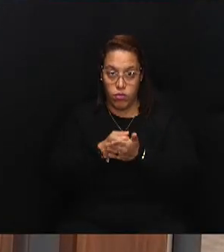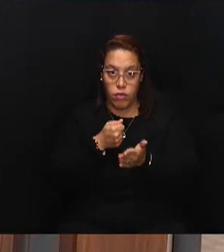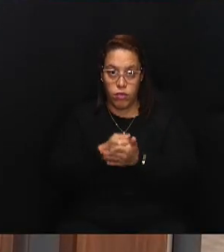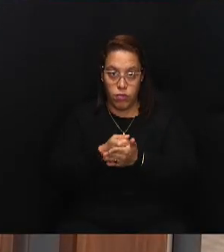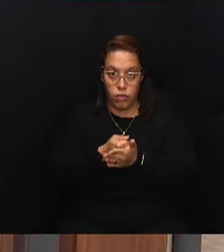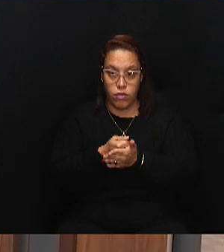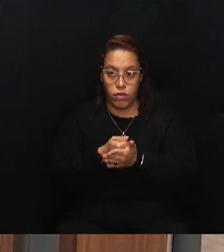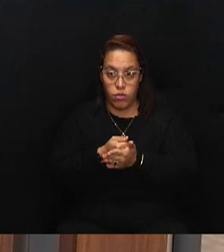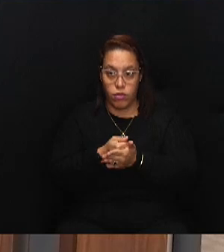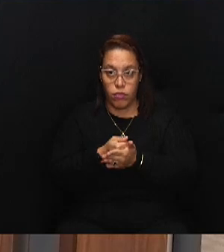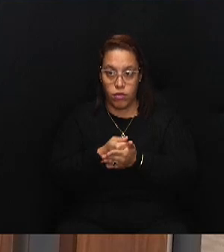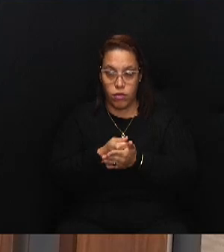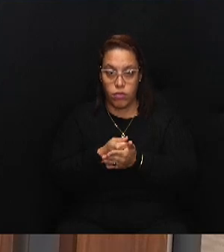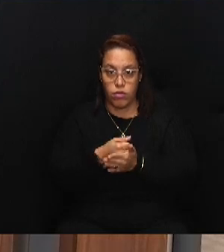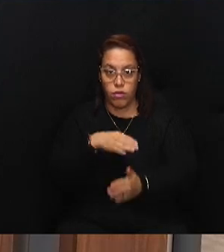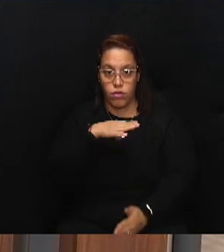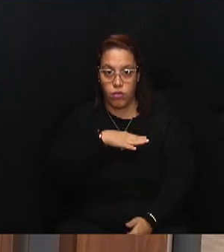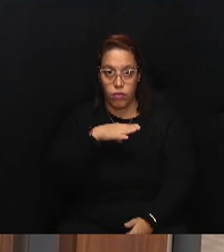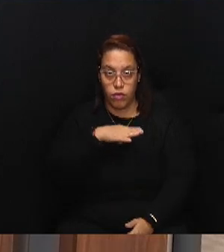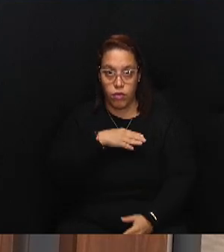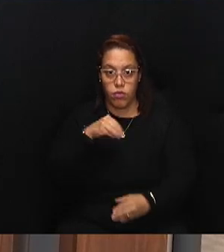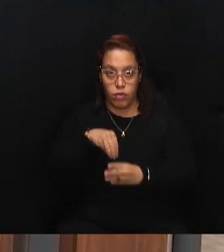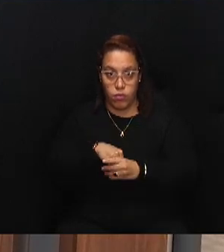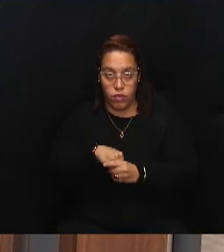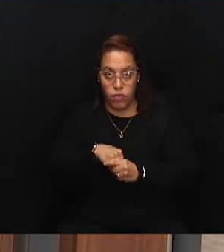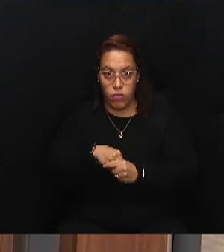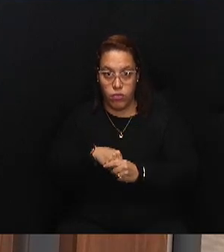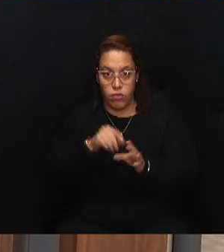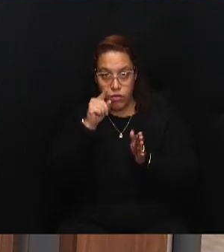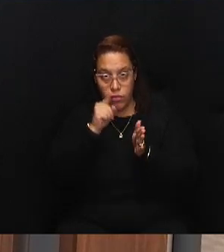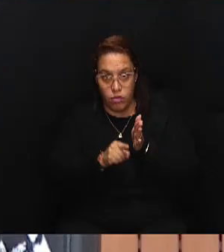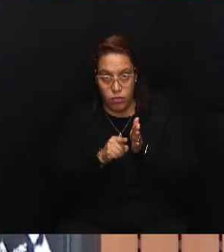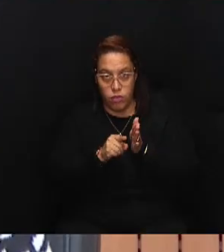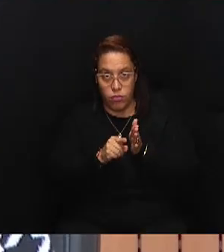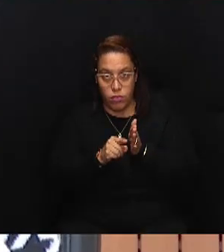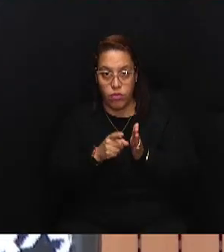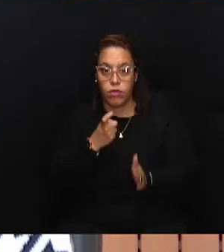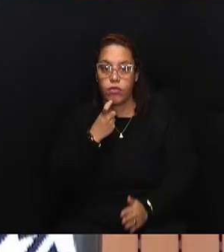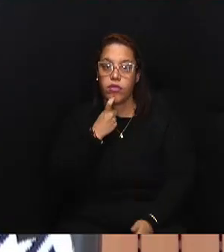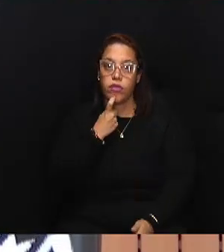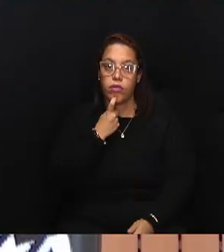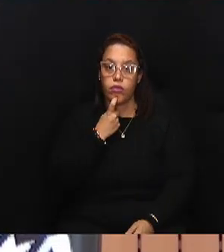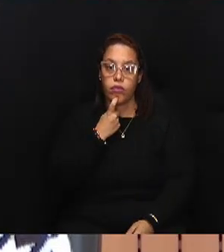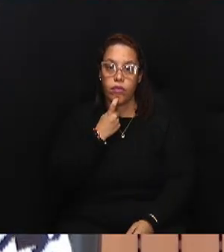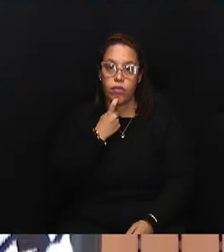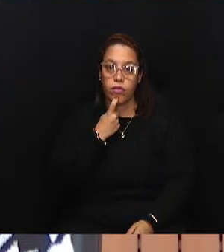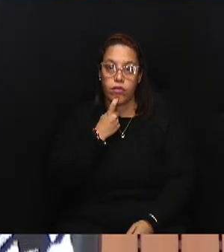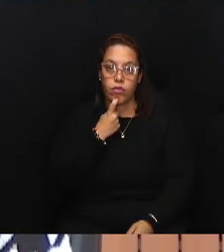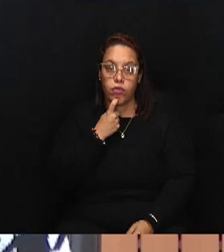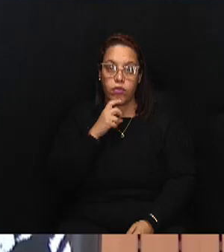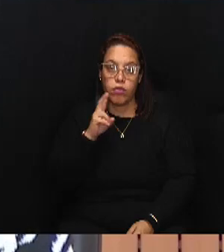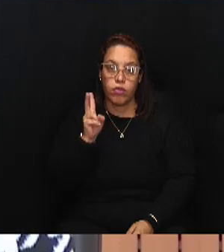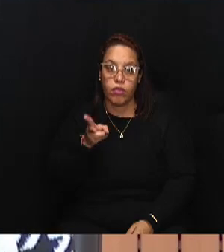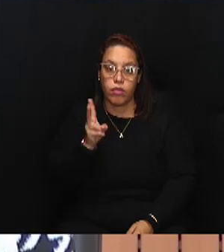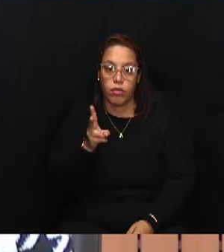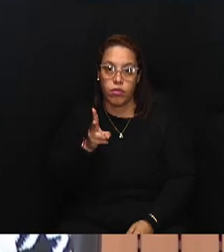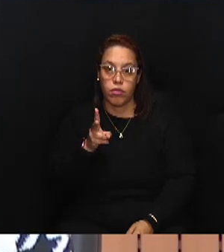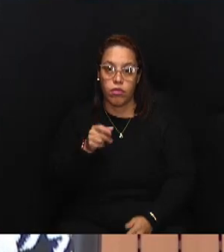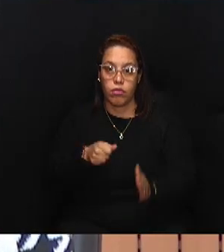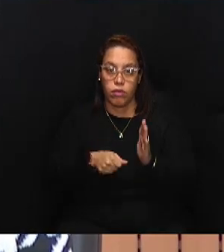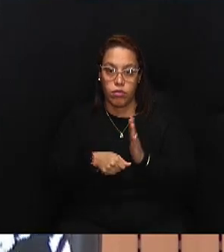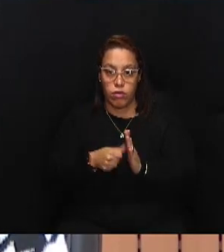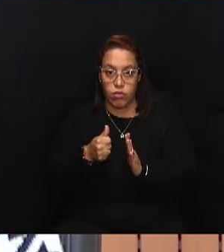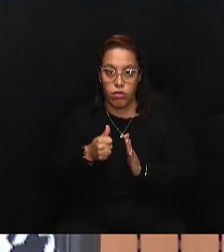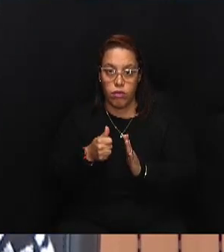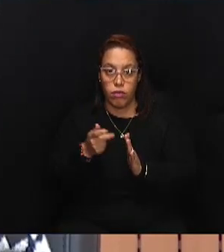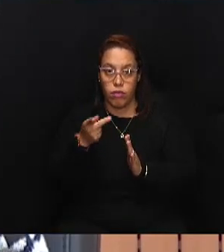lei no município, está dentro do nosso diagnóstico. Campinas, sempre na vanguarda, né, como a